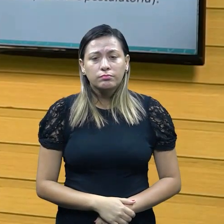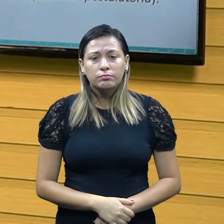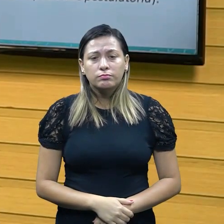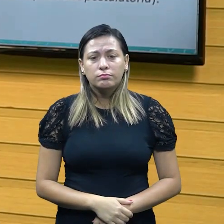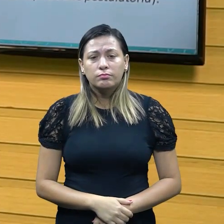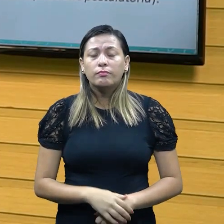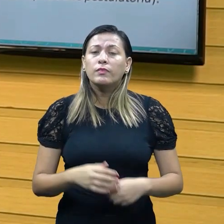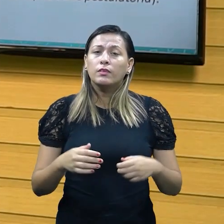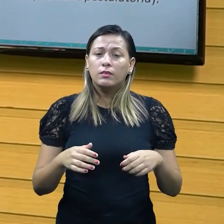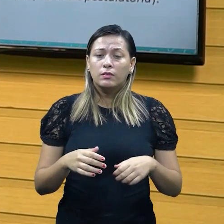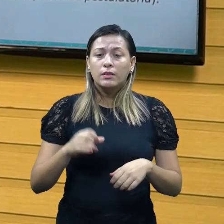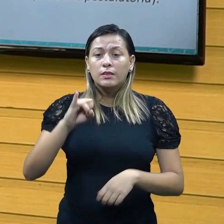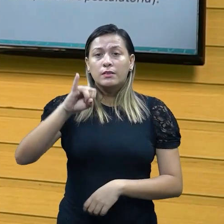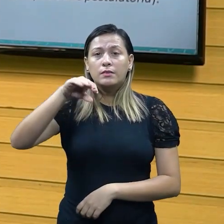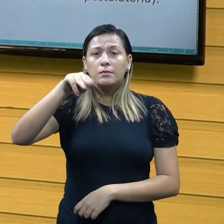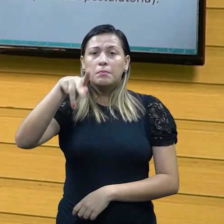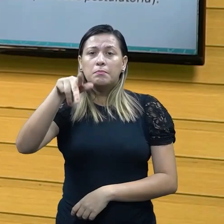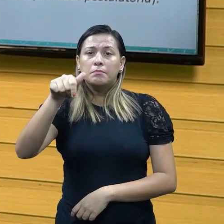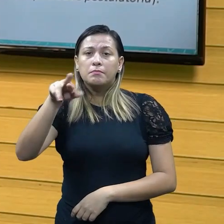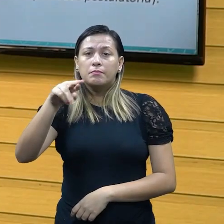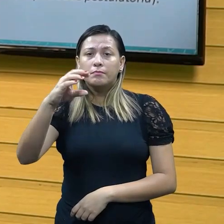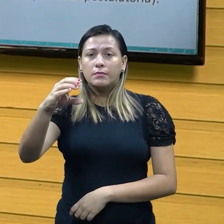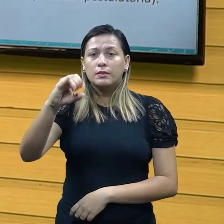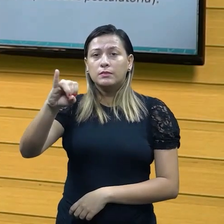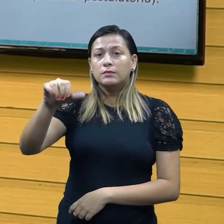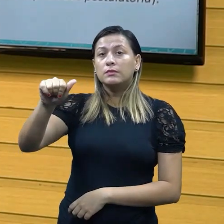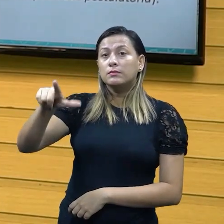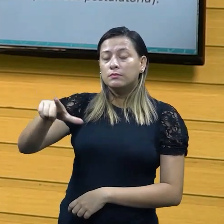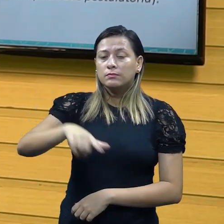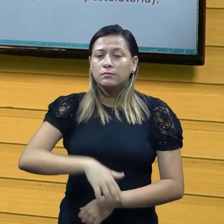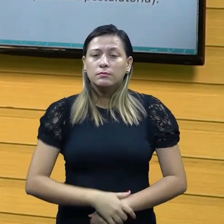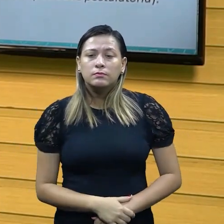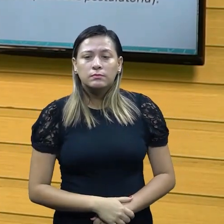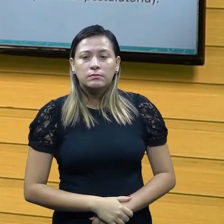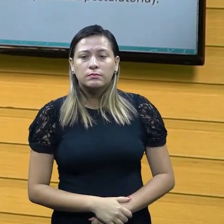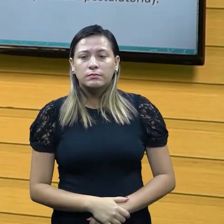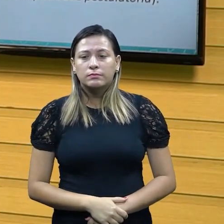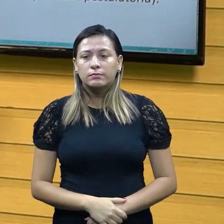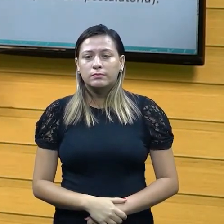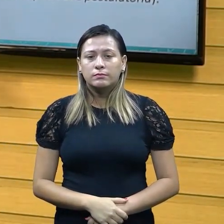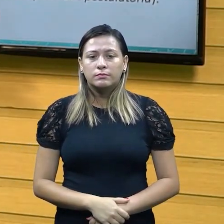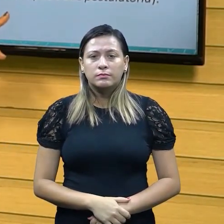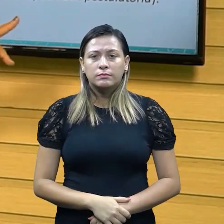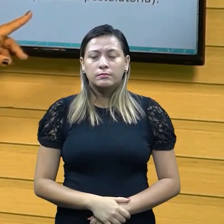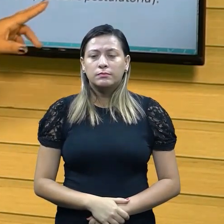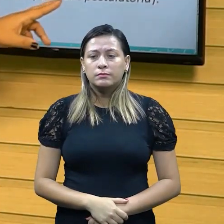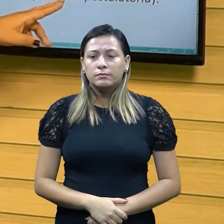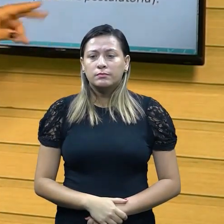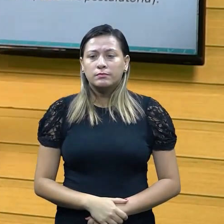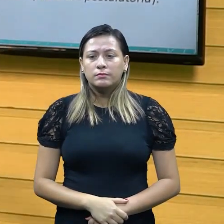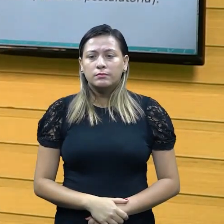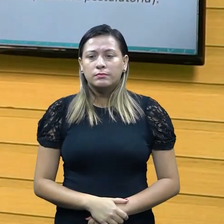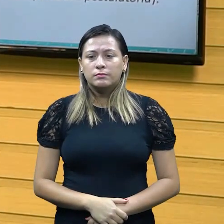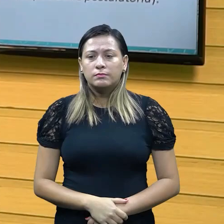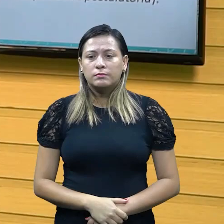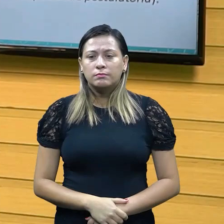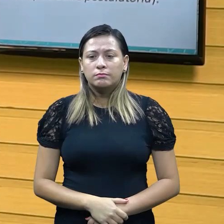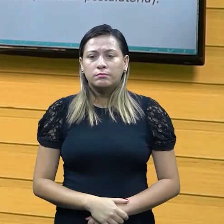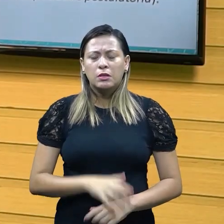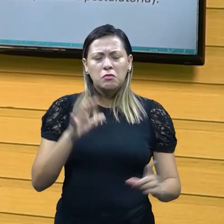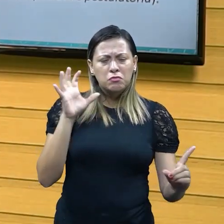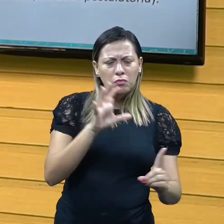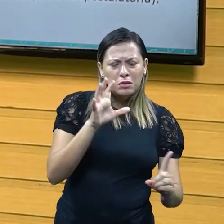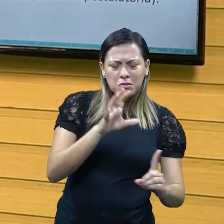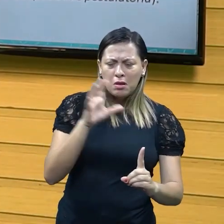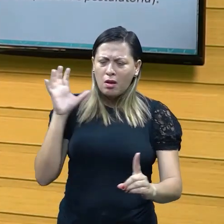Ele precisa ser imparcial. Ele não pode tender para nenhum dos lados. Partes, terceiros, precisam